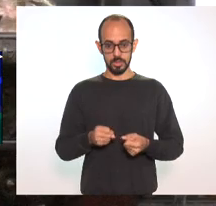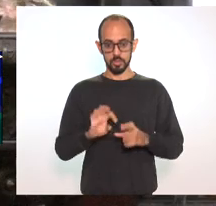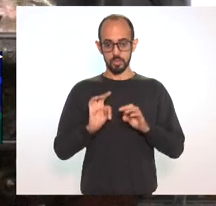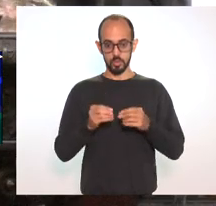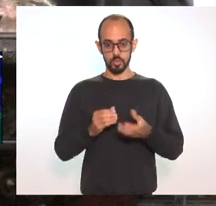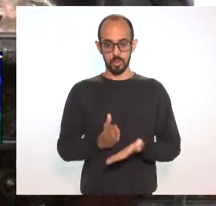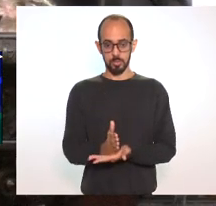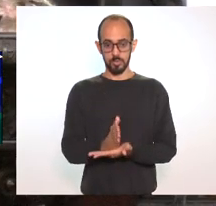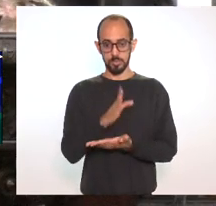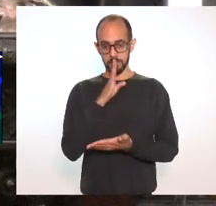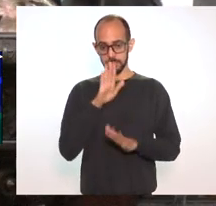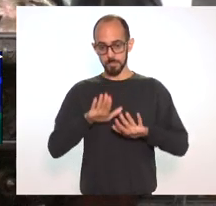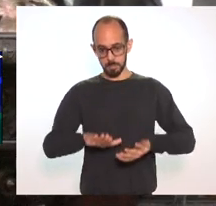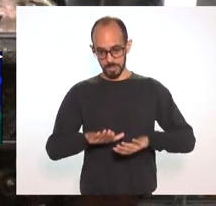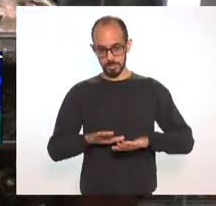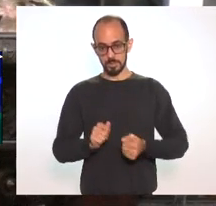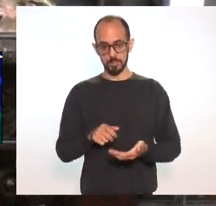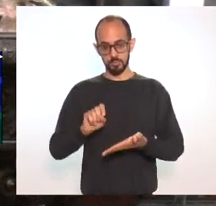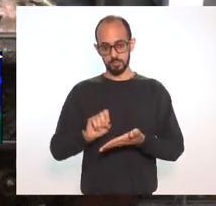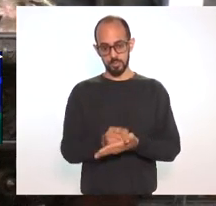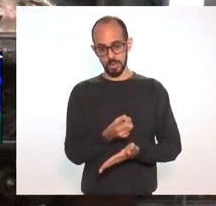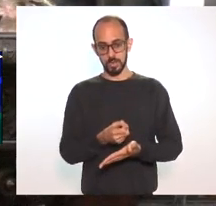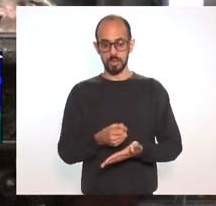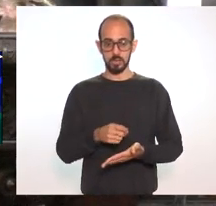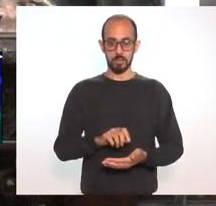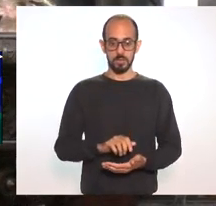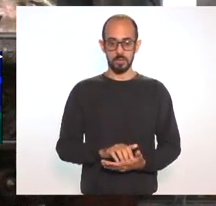estão, aprovado, vai ao autógrafo.